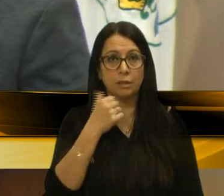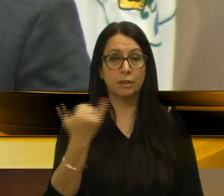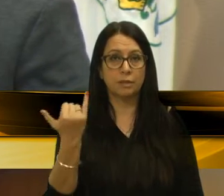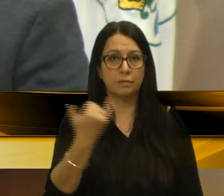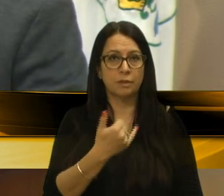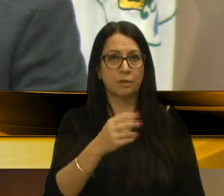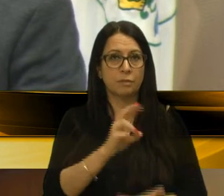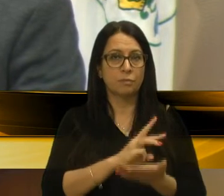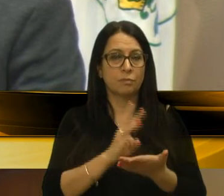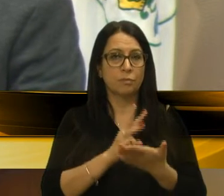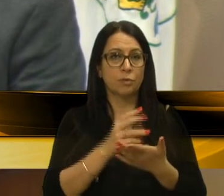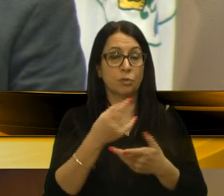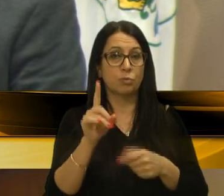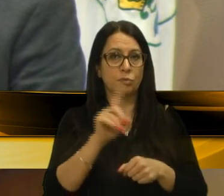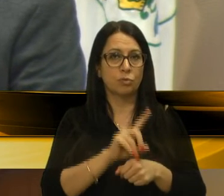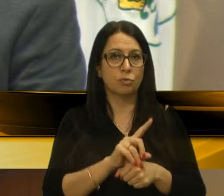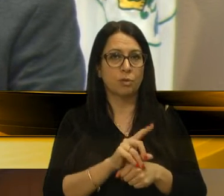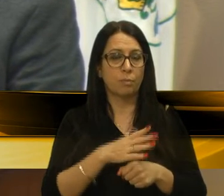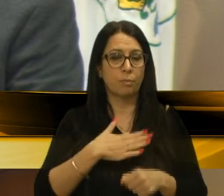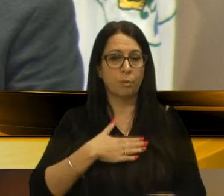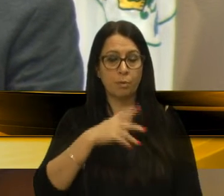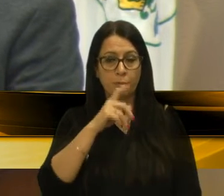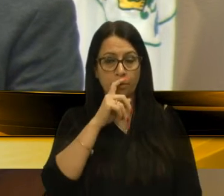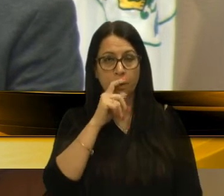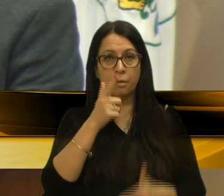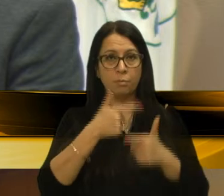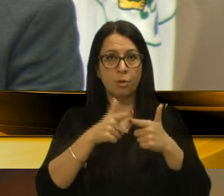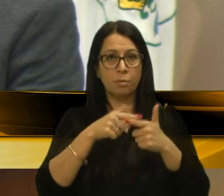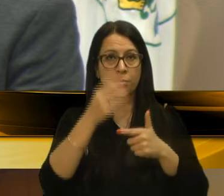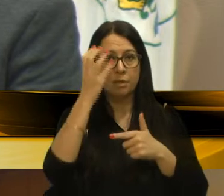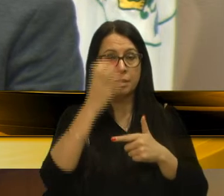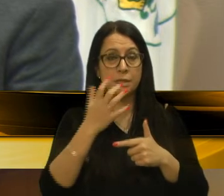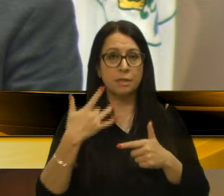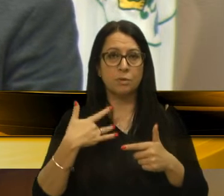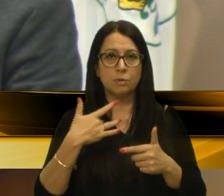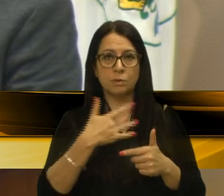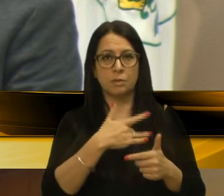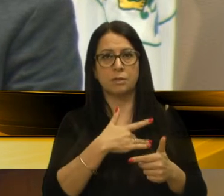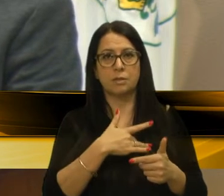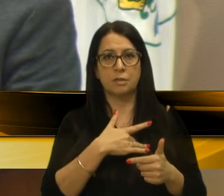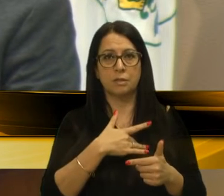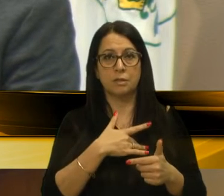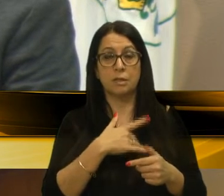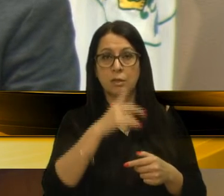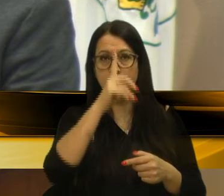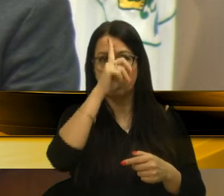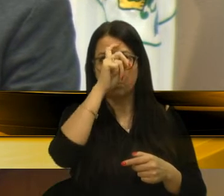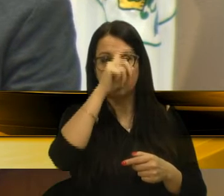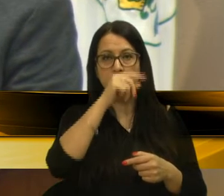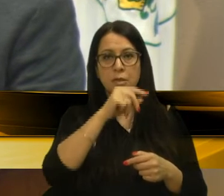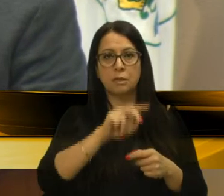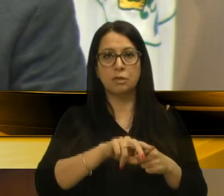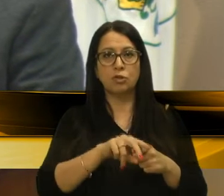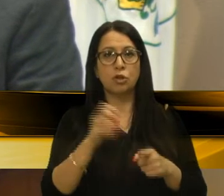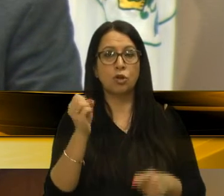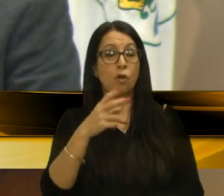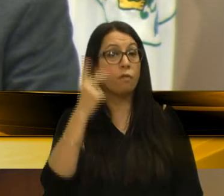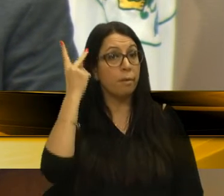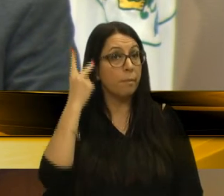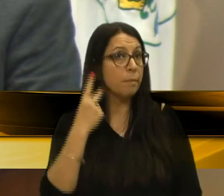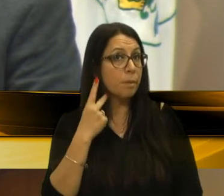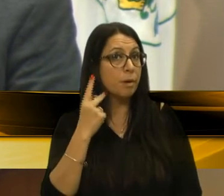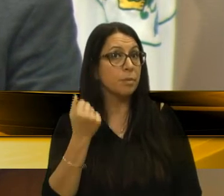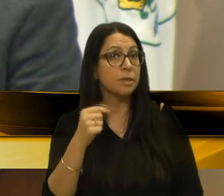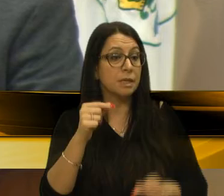pelo design nos últimos dias meu pai com problemas sérios de saúde está num hospital em nova prata precisaria de